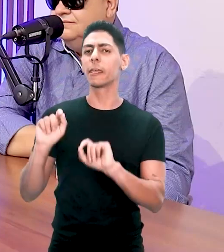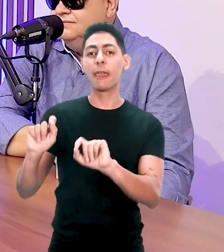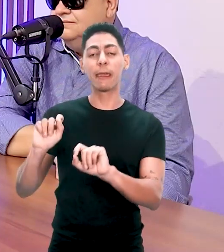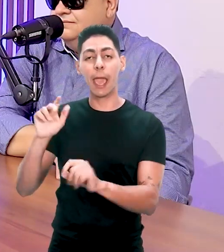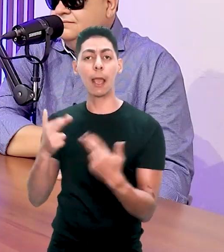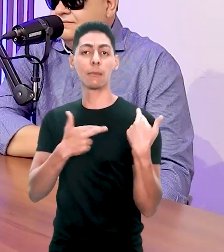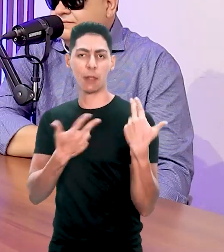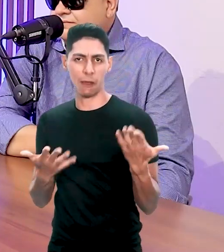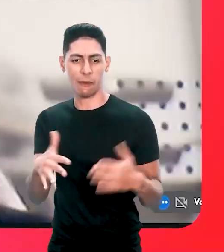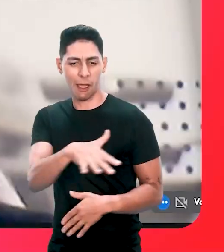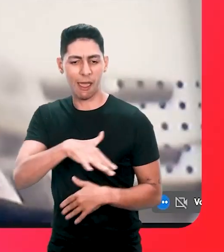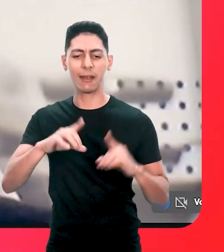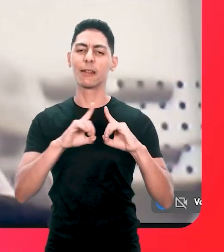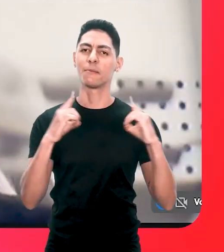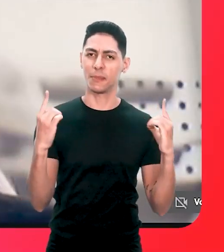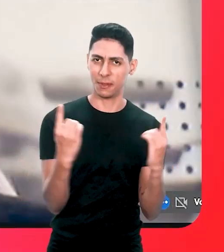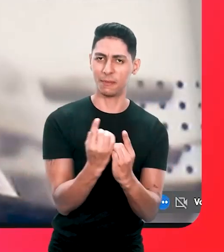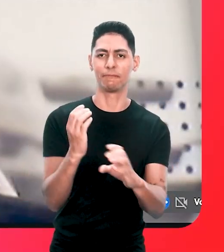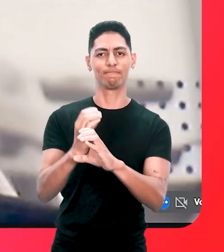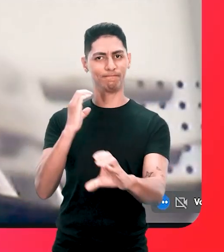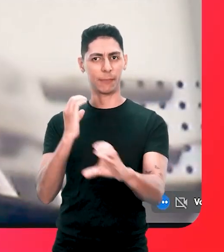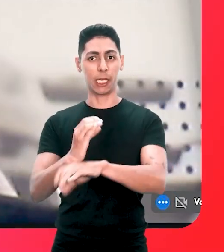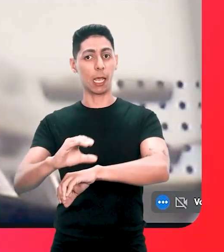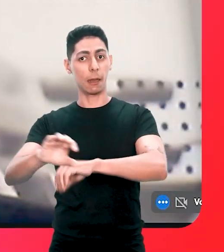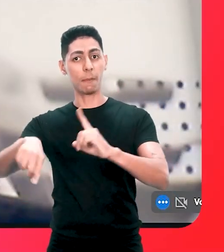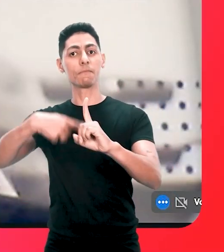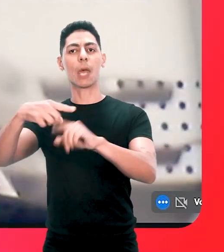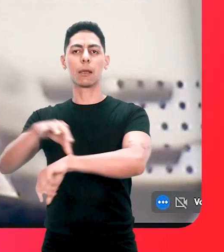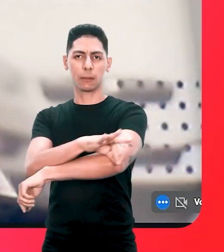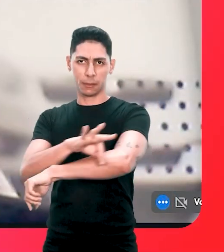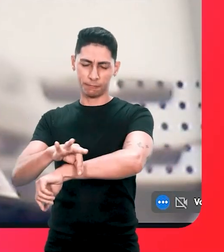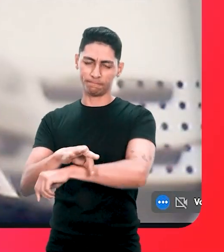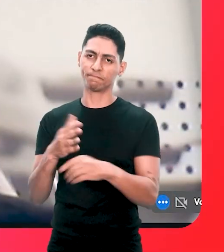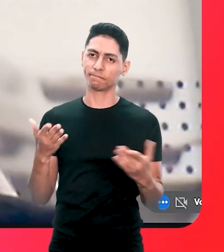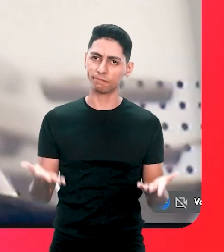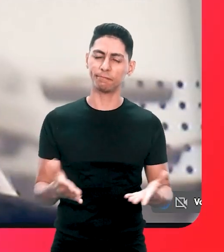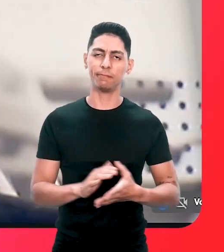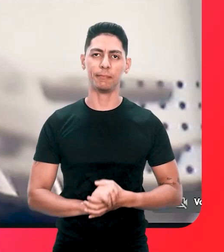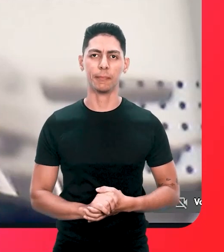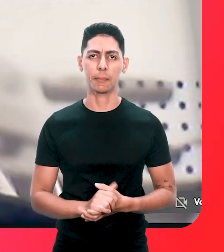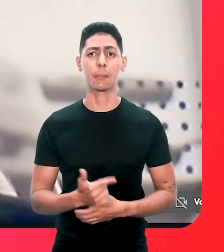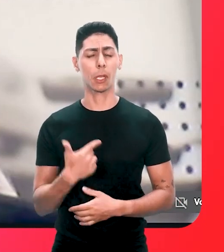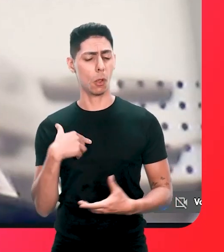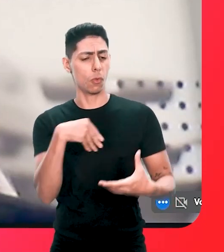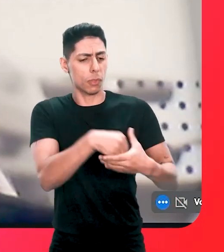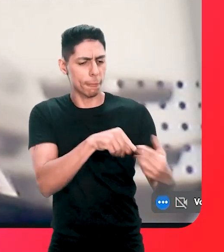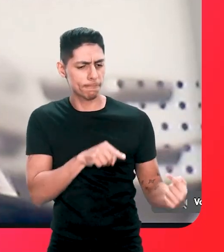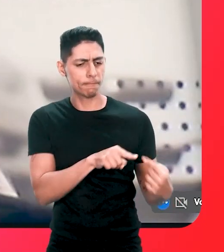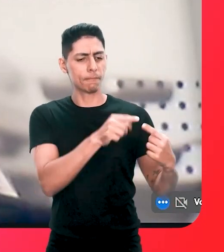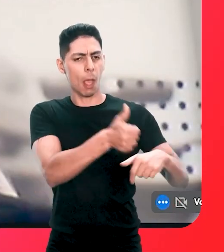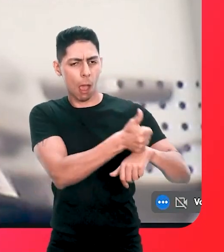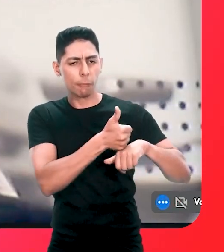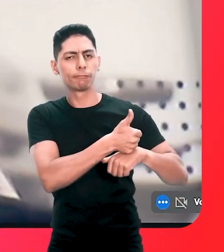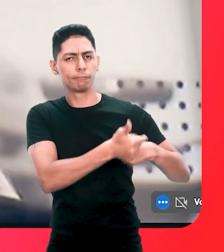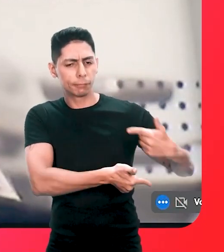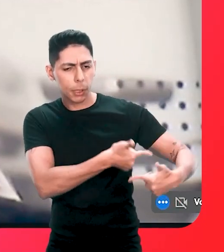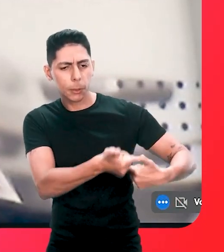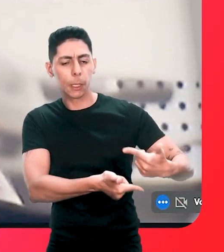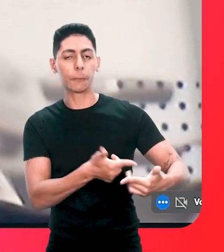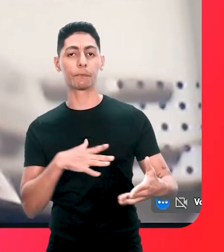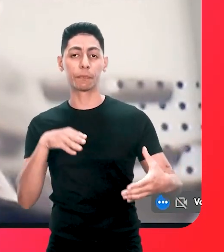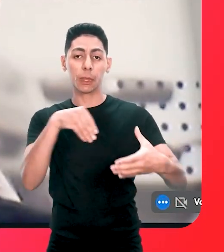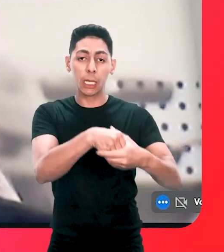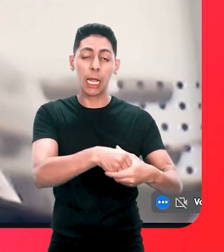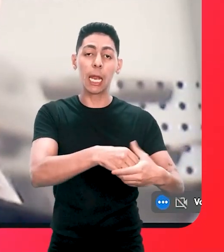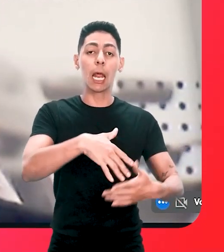engenharia e arquitetura, né? E, seguindo essa carreira, eu entrei para a parte